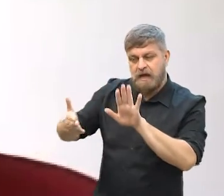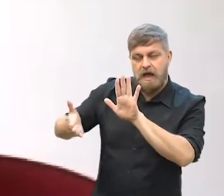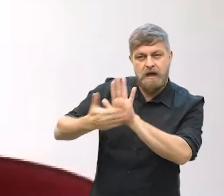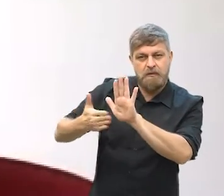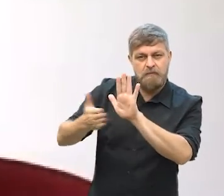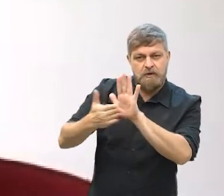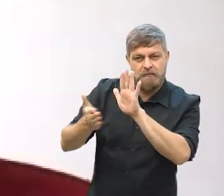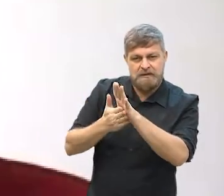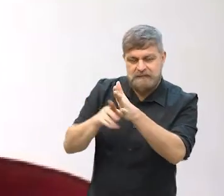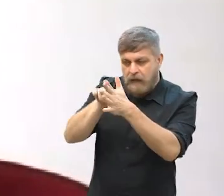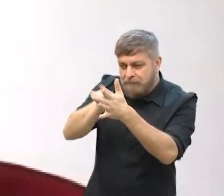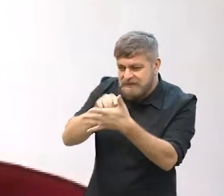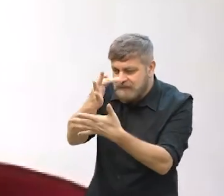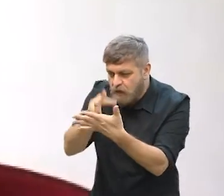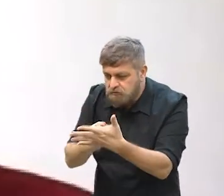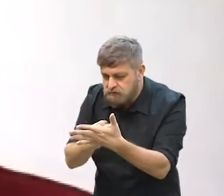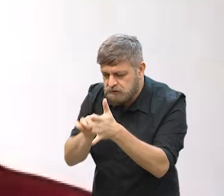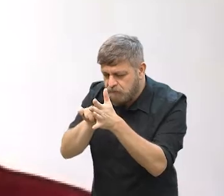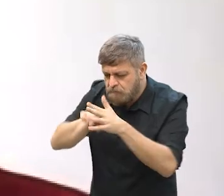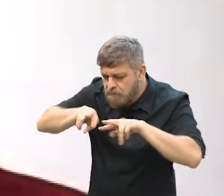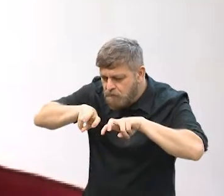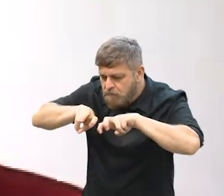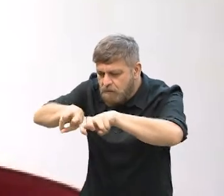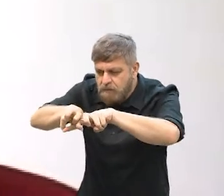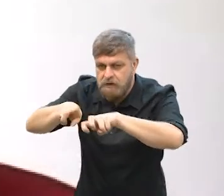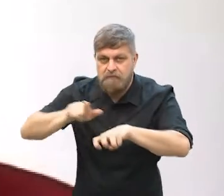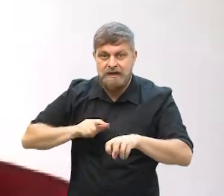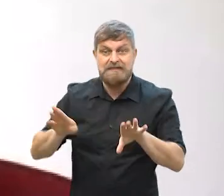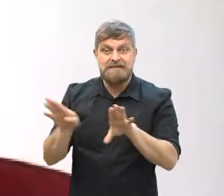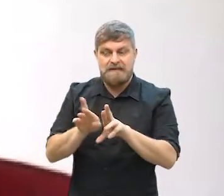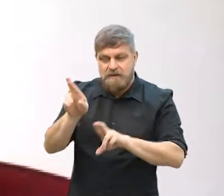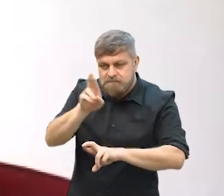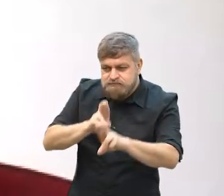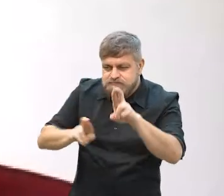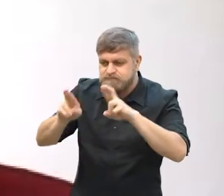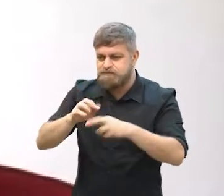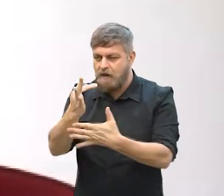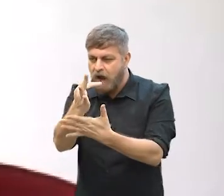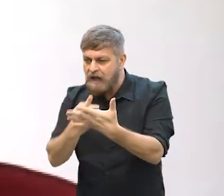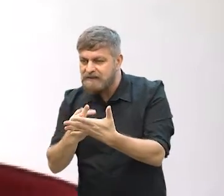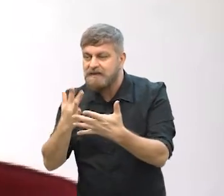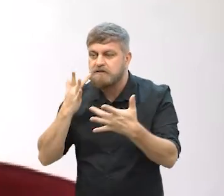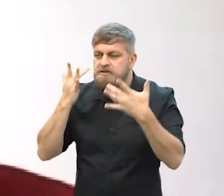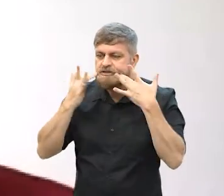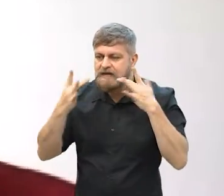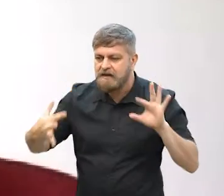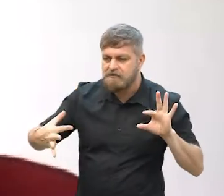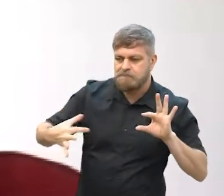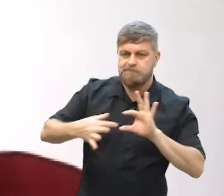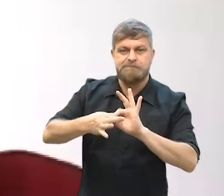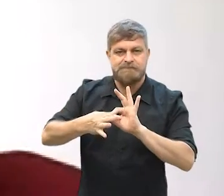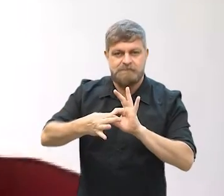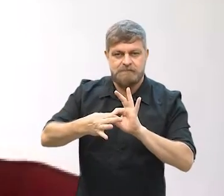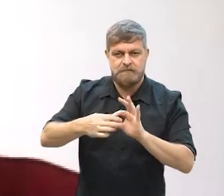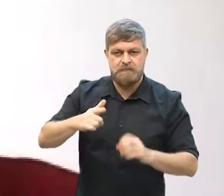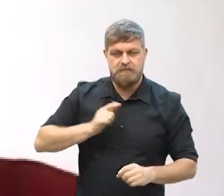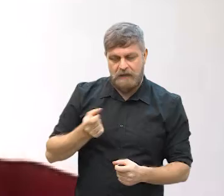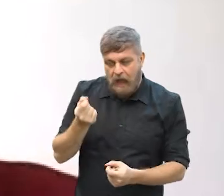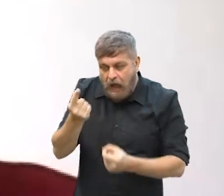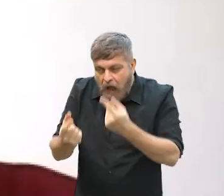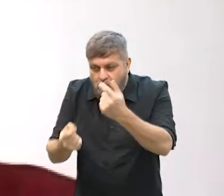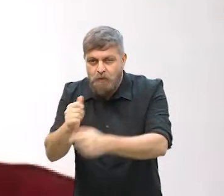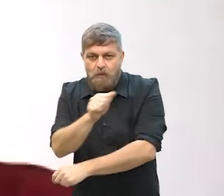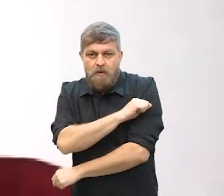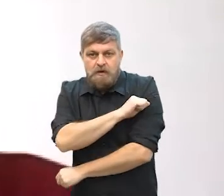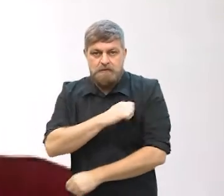a proposta era de revisão de textos, mas que ao mesmo tempo eles revisavam, né, textos teatrais. Então, alguns